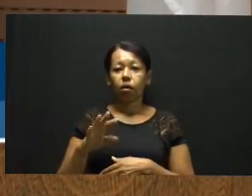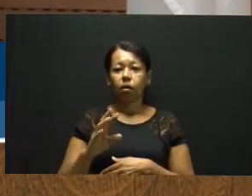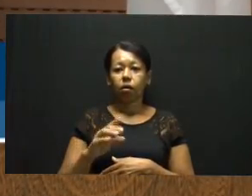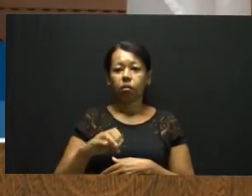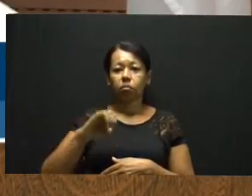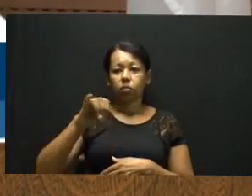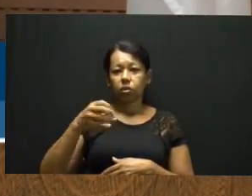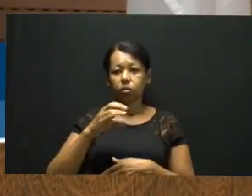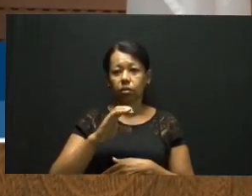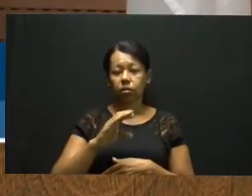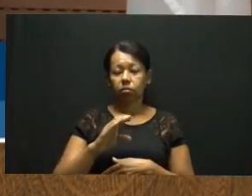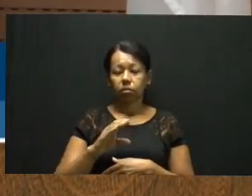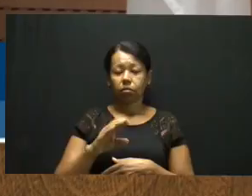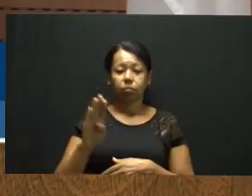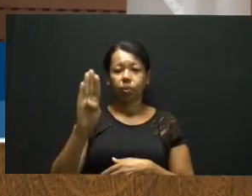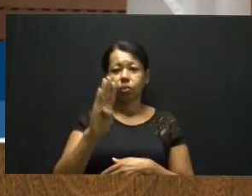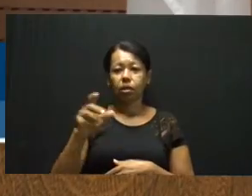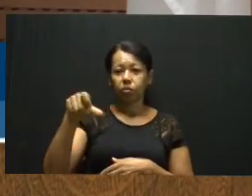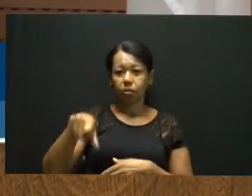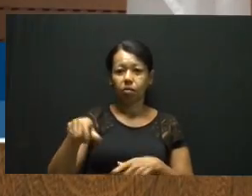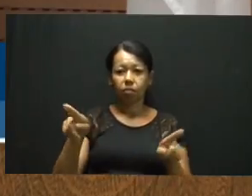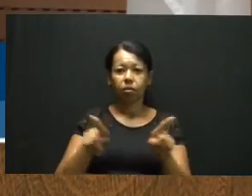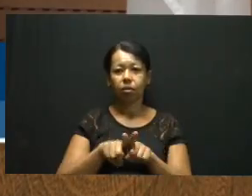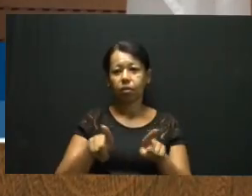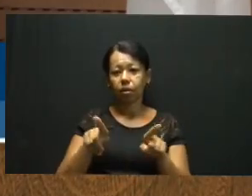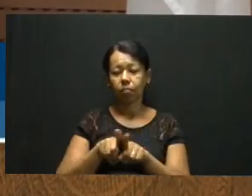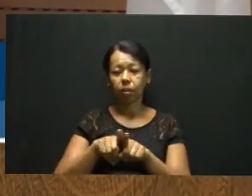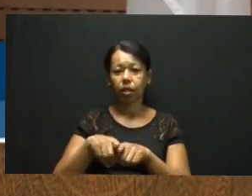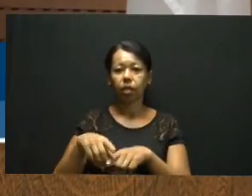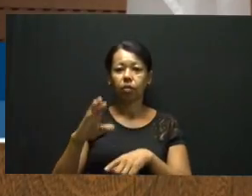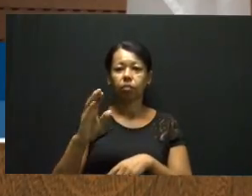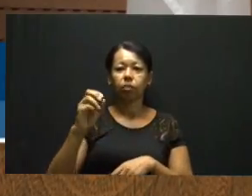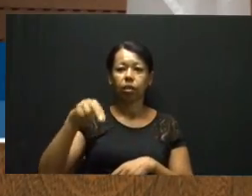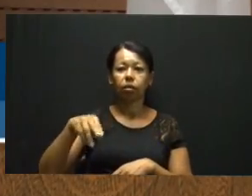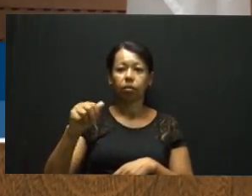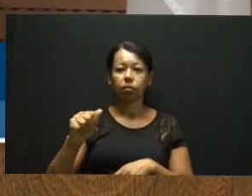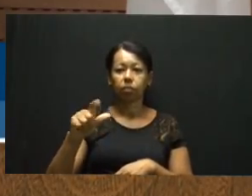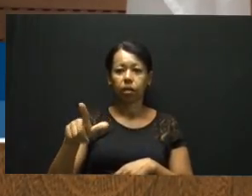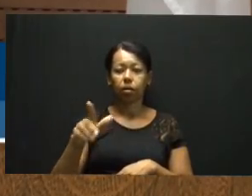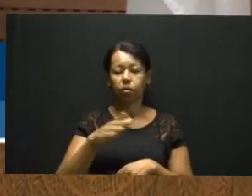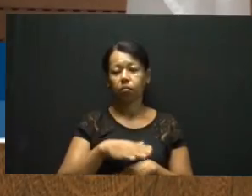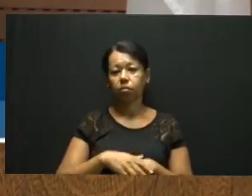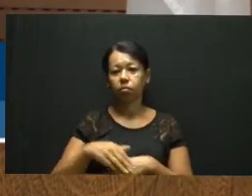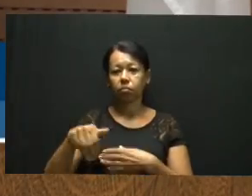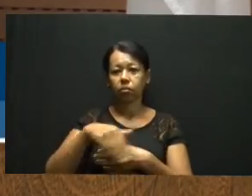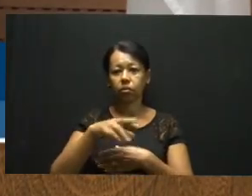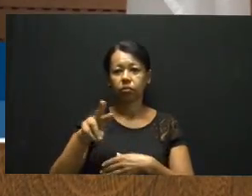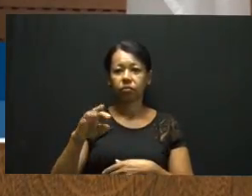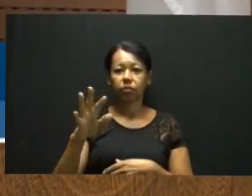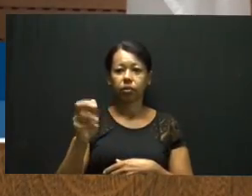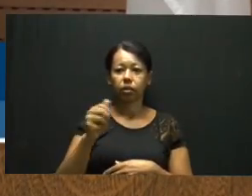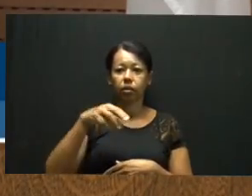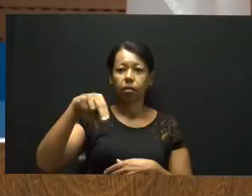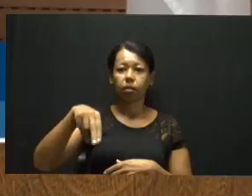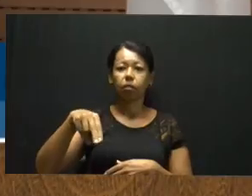Pereira, Jardim Real, Bolsão 9. Caminhe-se. Limpeza no canal Avenida Henry Borden. Caminhe-se. Manutenção no leito carroçável da